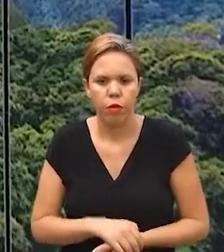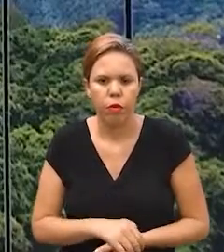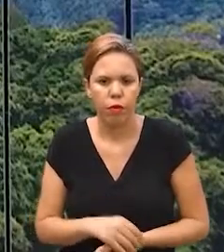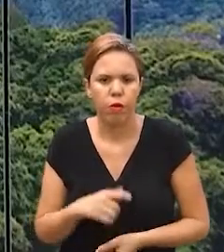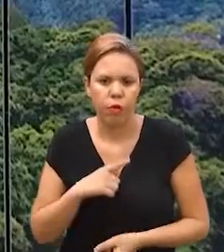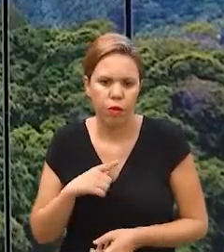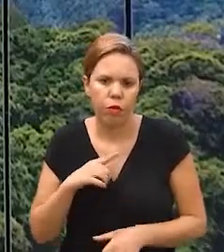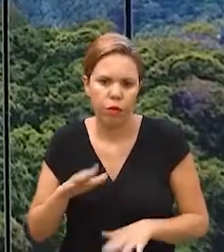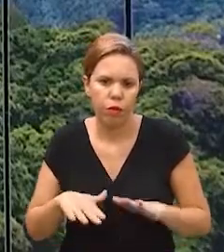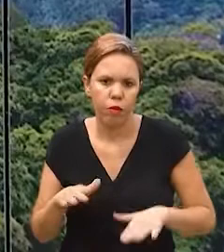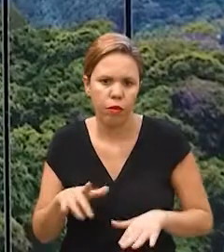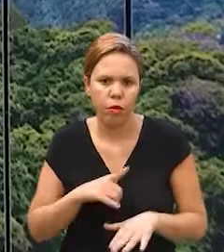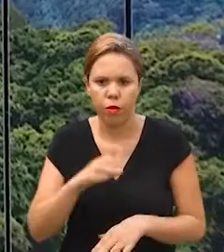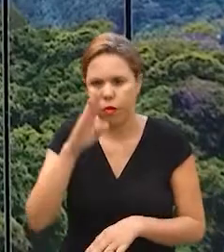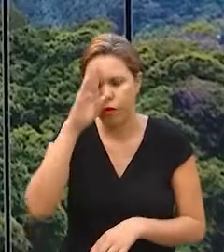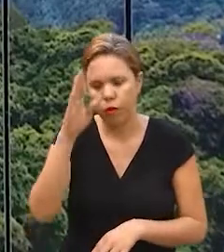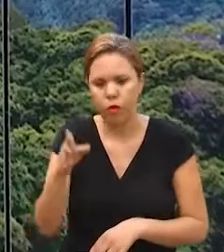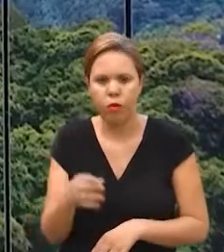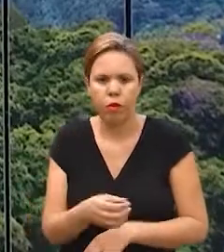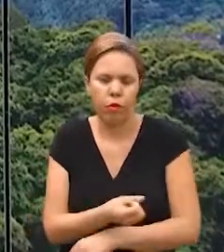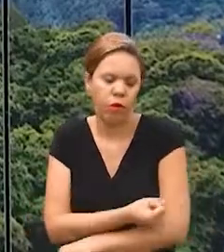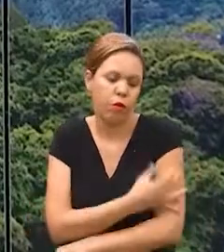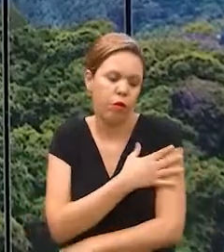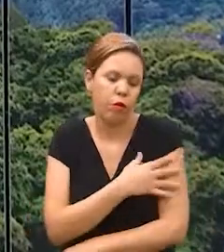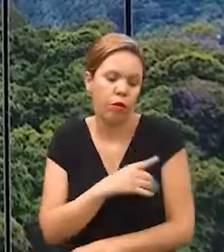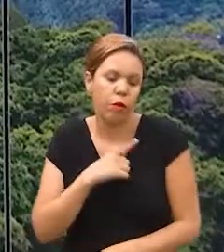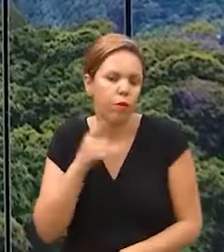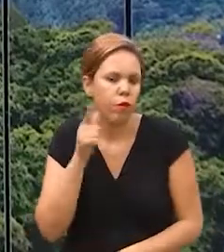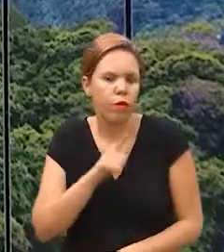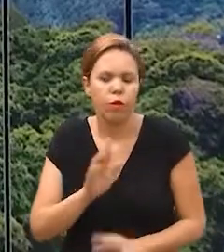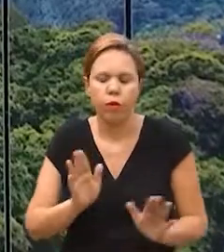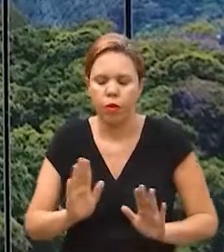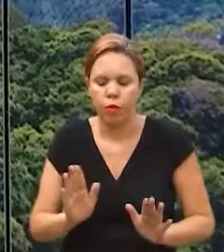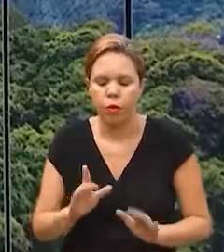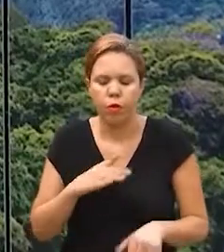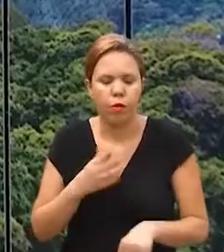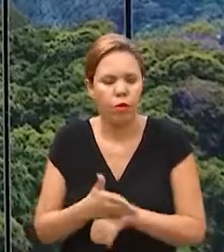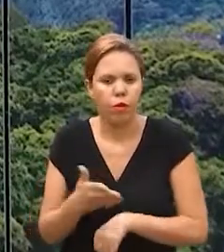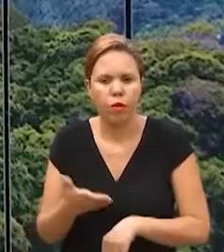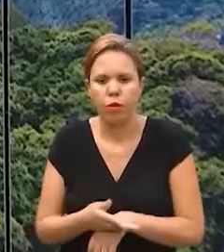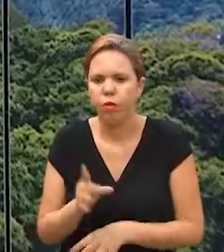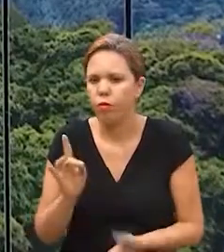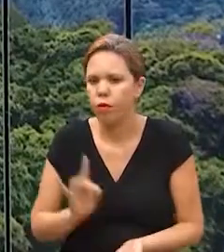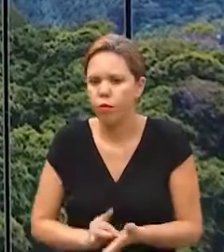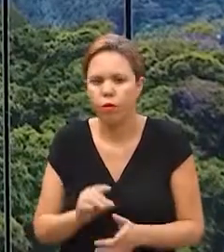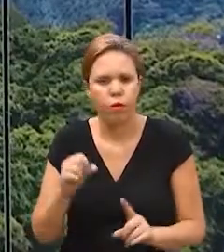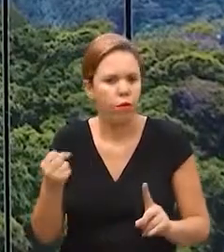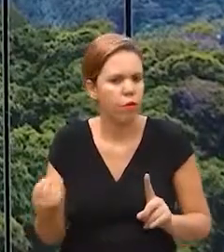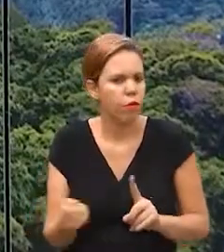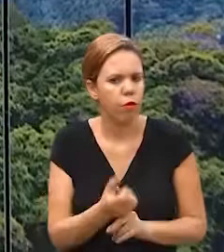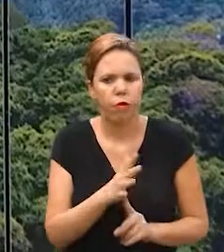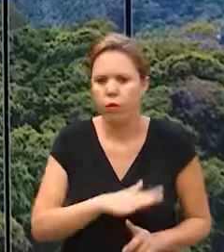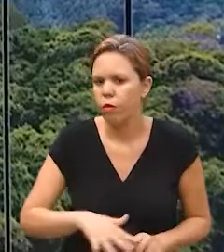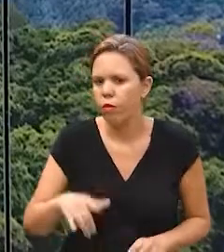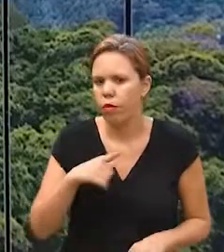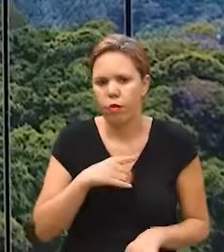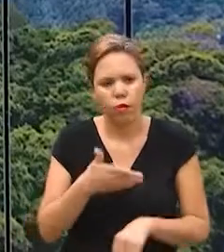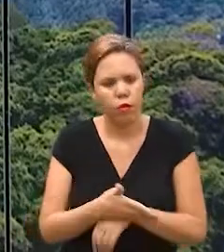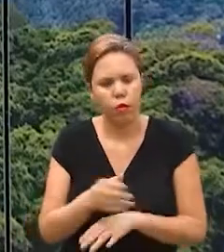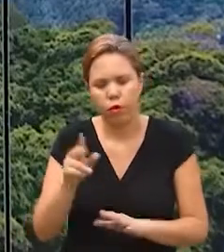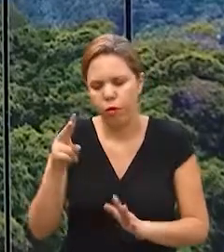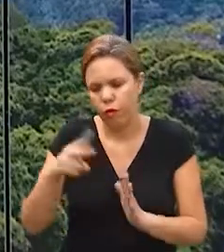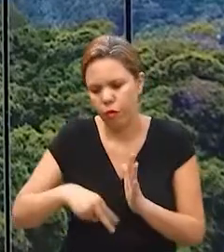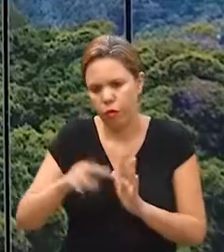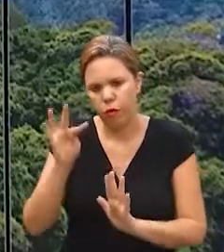às vezes até tem o ensino fundamental, mas ela não consegue ter participação efetiva na sociedade, não consegue ler um